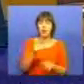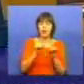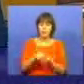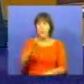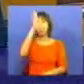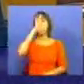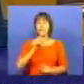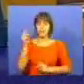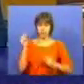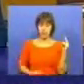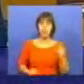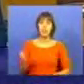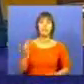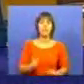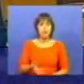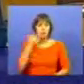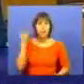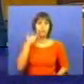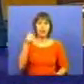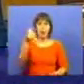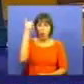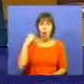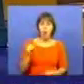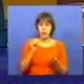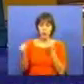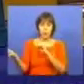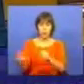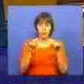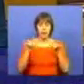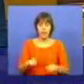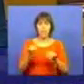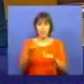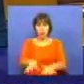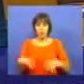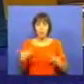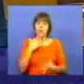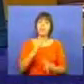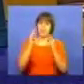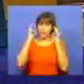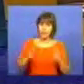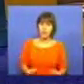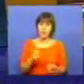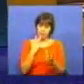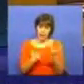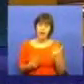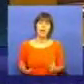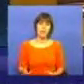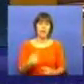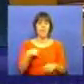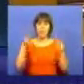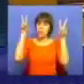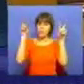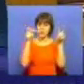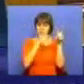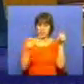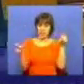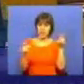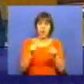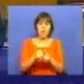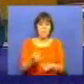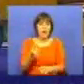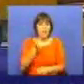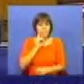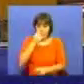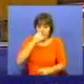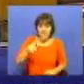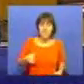o Ministro das Finanças cedeu-se ontem no debate aqui no plenário e afirmou que a crítica é, e vou citá-lo, uma